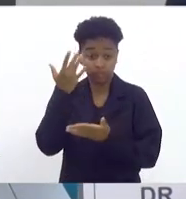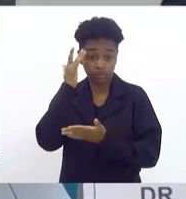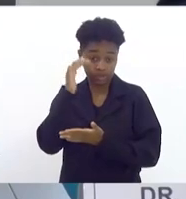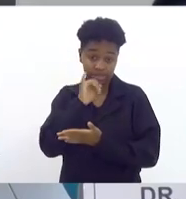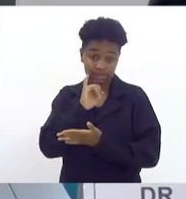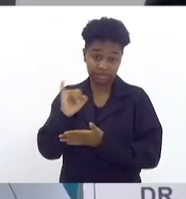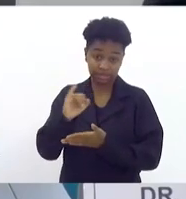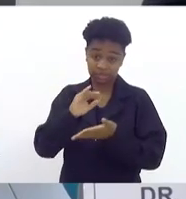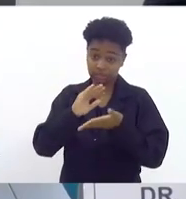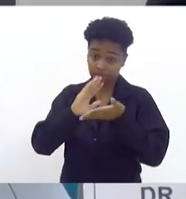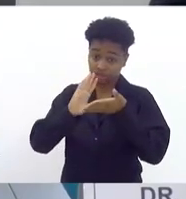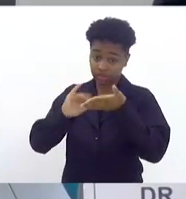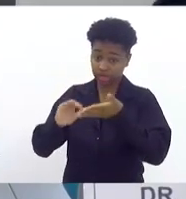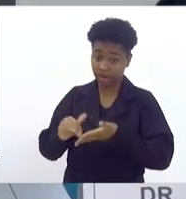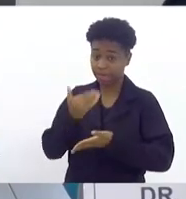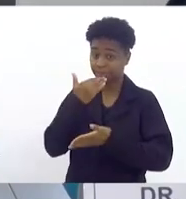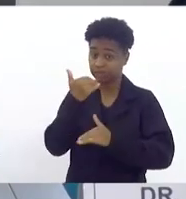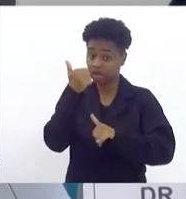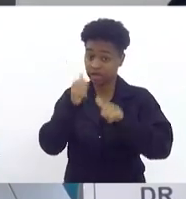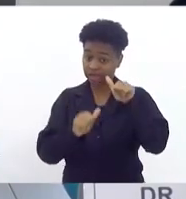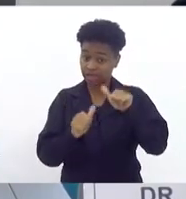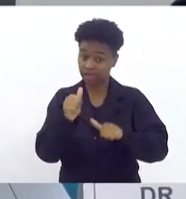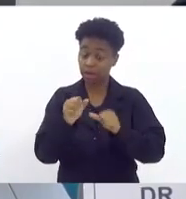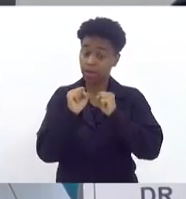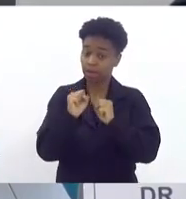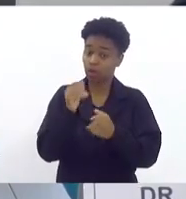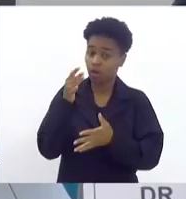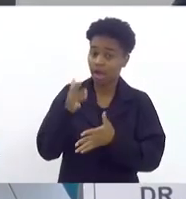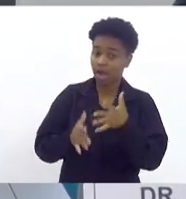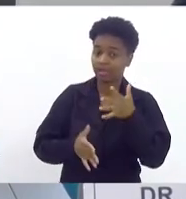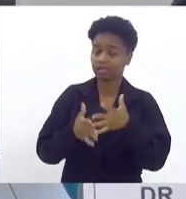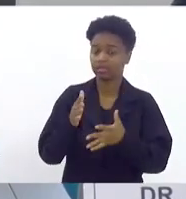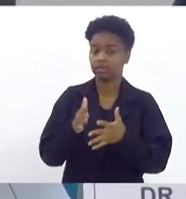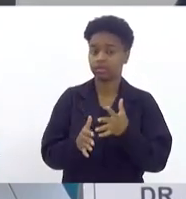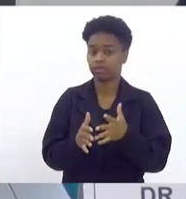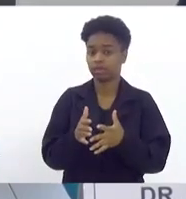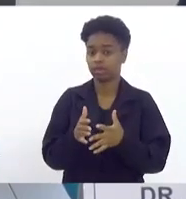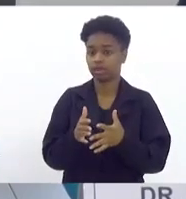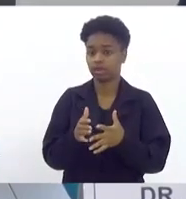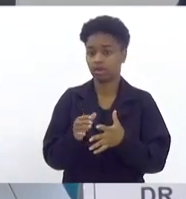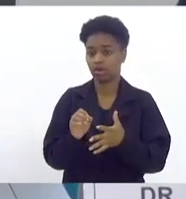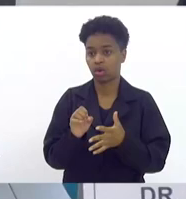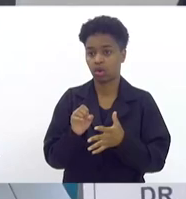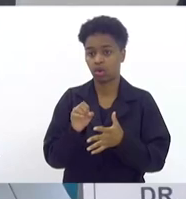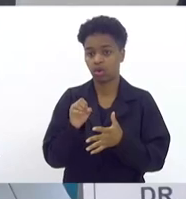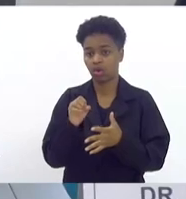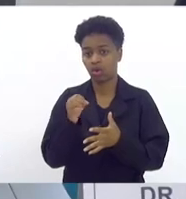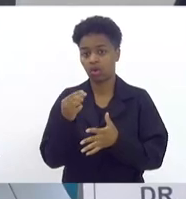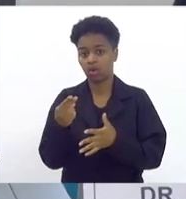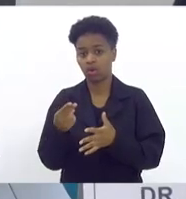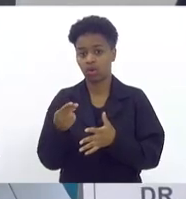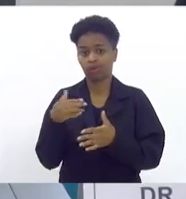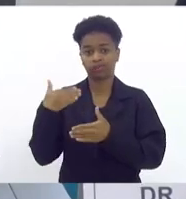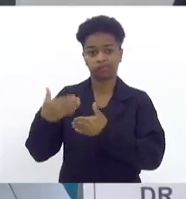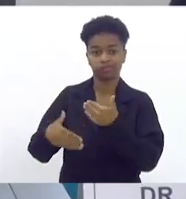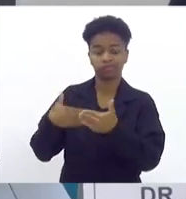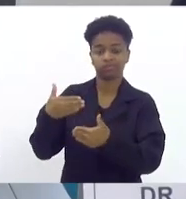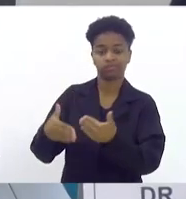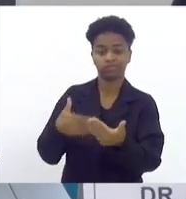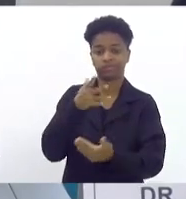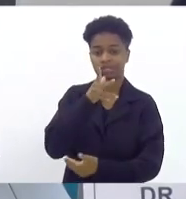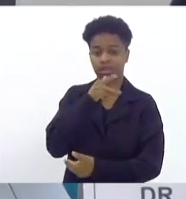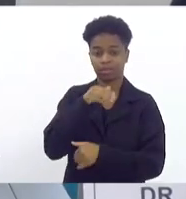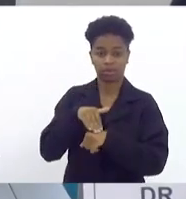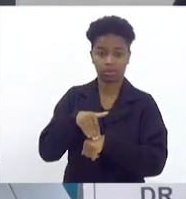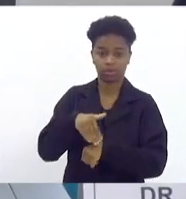vista, o pedido de vista de Vossa Excelência, pode acabar atrapalhando e dando mais prorrogação ao